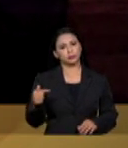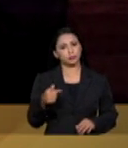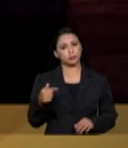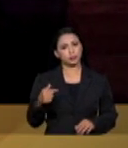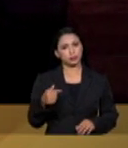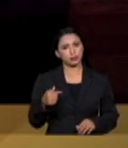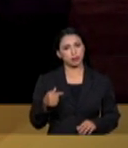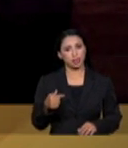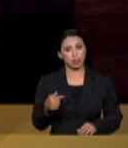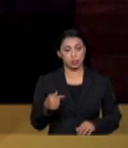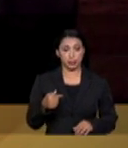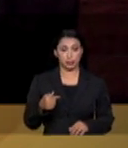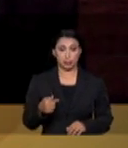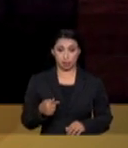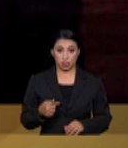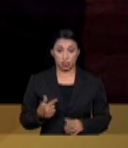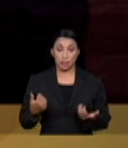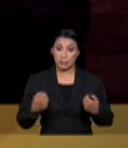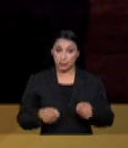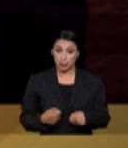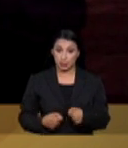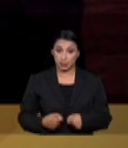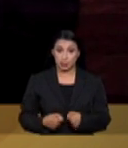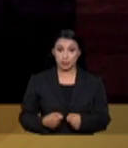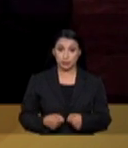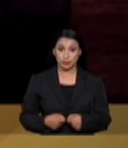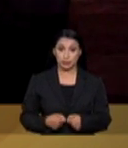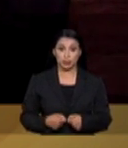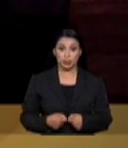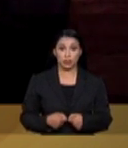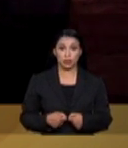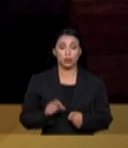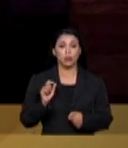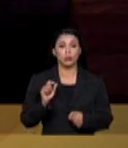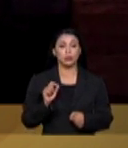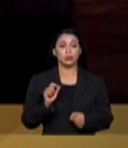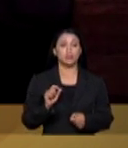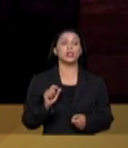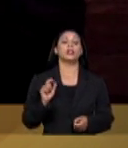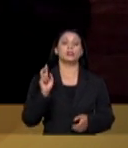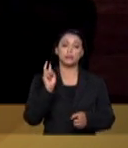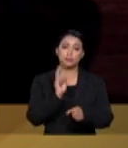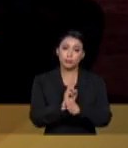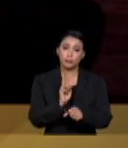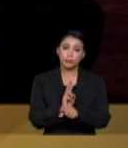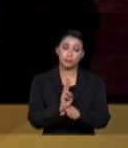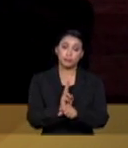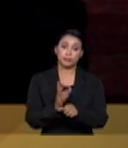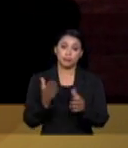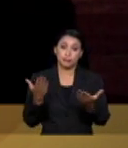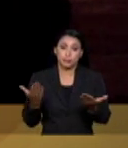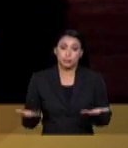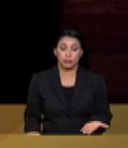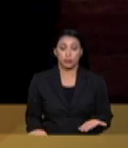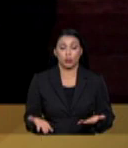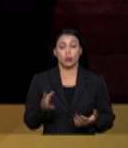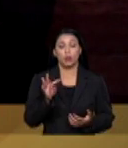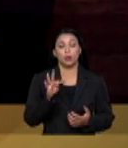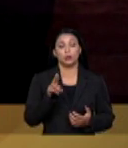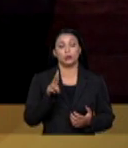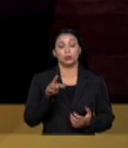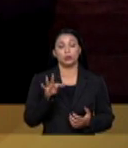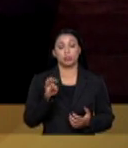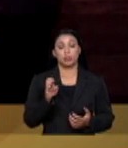1916 necessitando sendo encapar de tutela E no caso a tutela